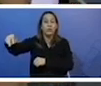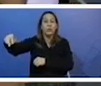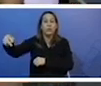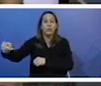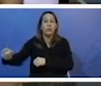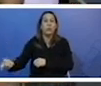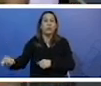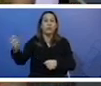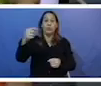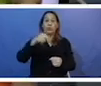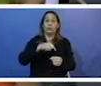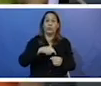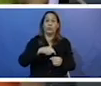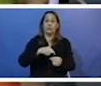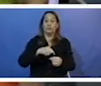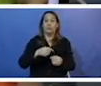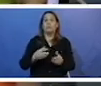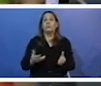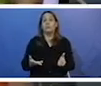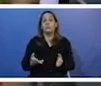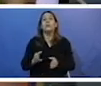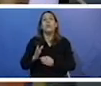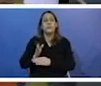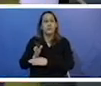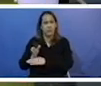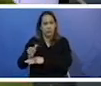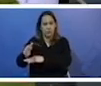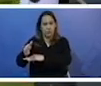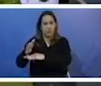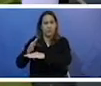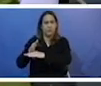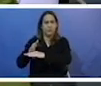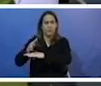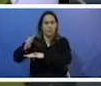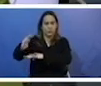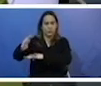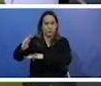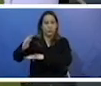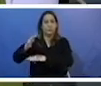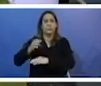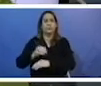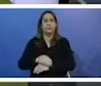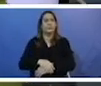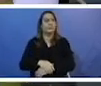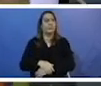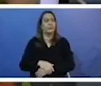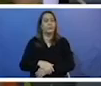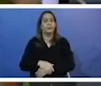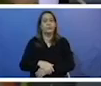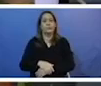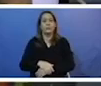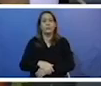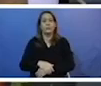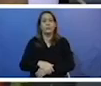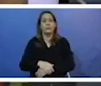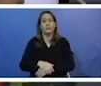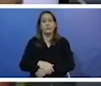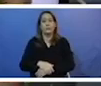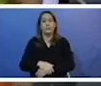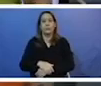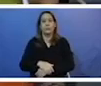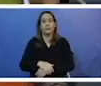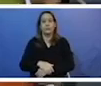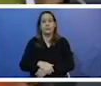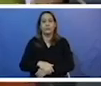estão indo em direção? Eles estão indo, né? Tanto que eles estão, ó, de costa pra gente. Que eles estão indo